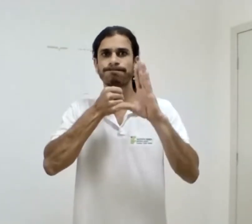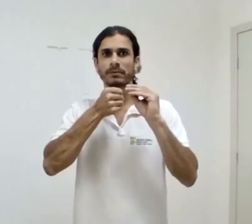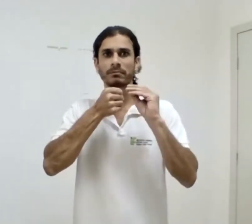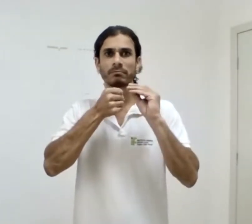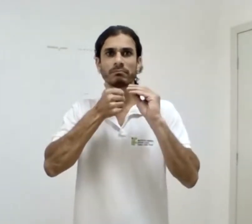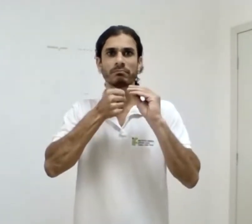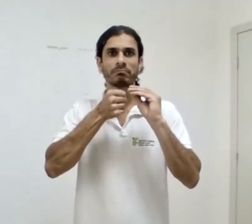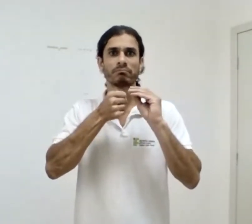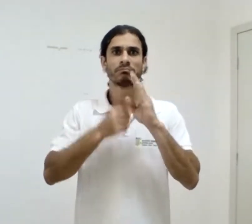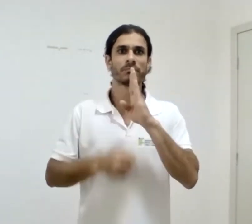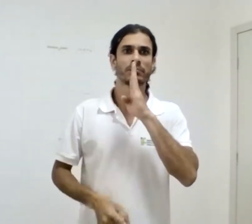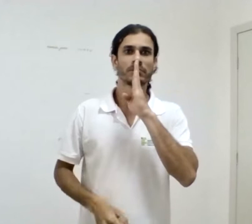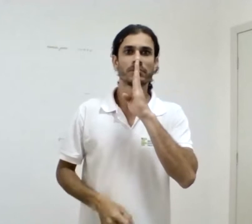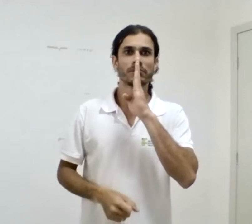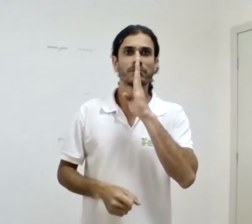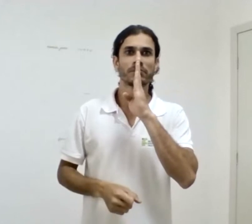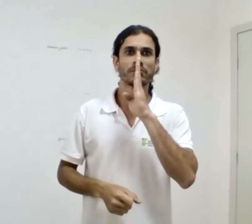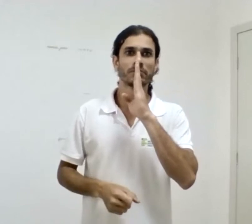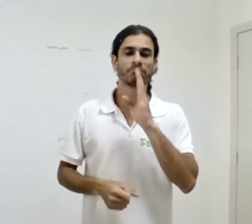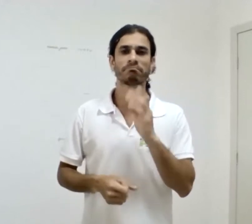fechou. Ficou sem som.